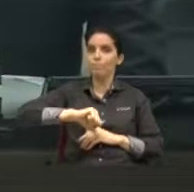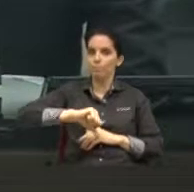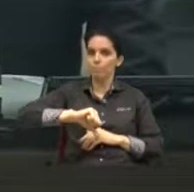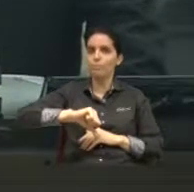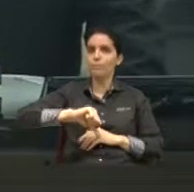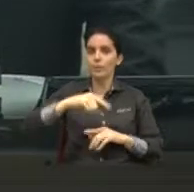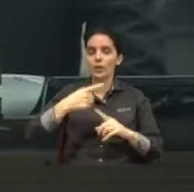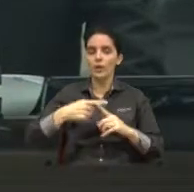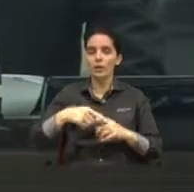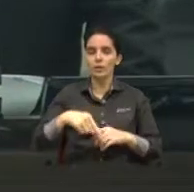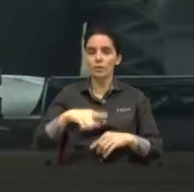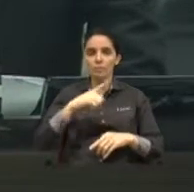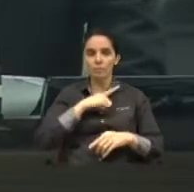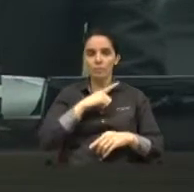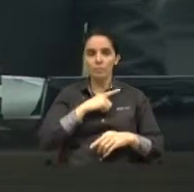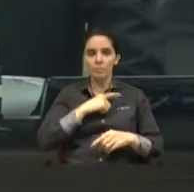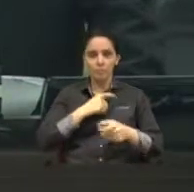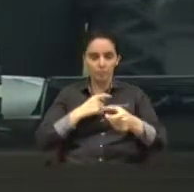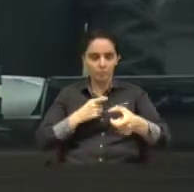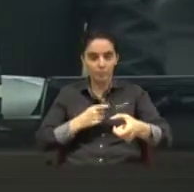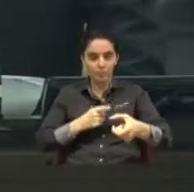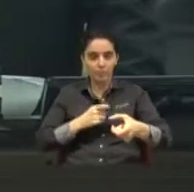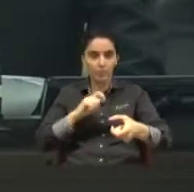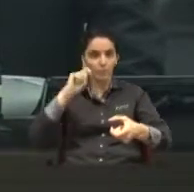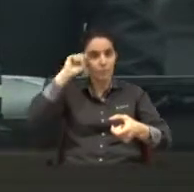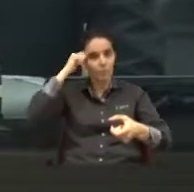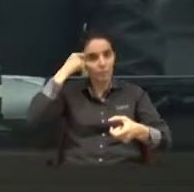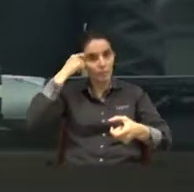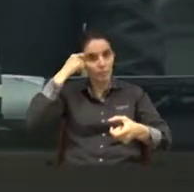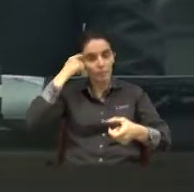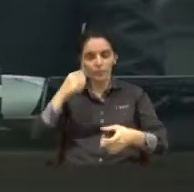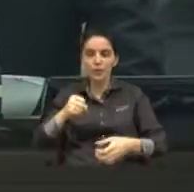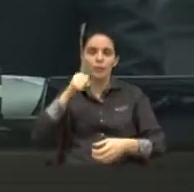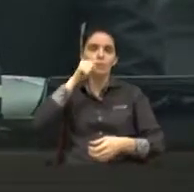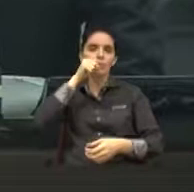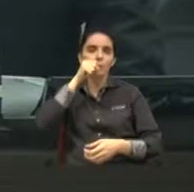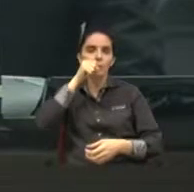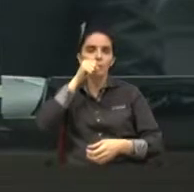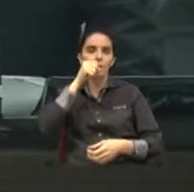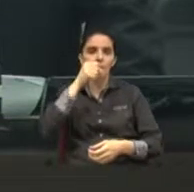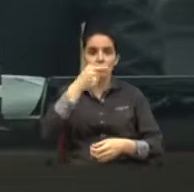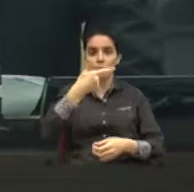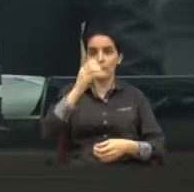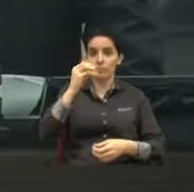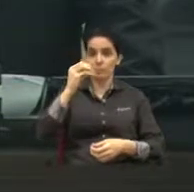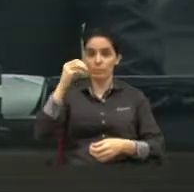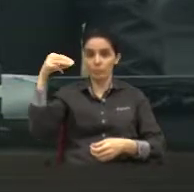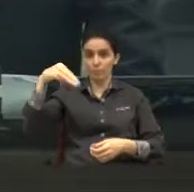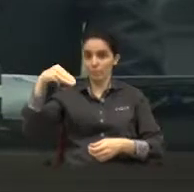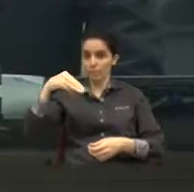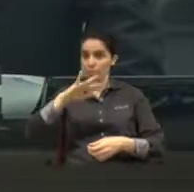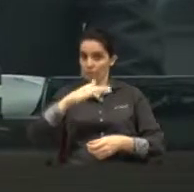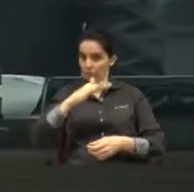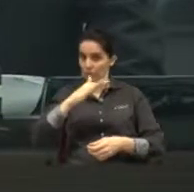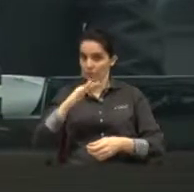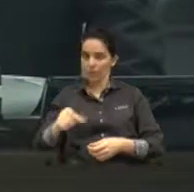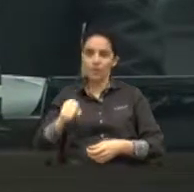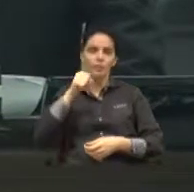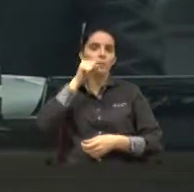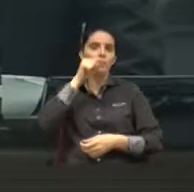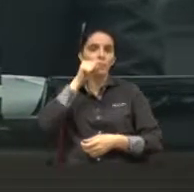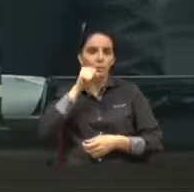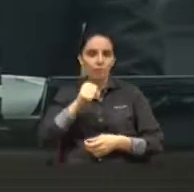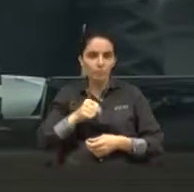Uma sessão de 20 a 80 minutos ao redor do narguilé, inalando a fumaça aromatizada